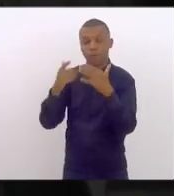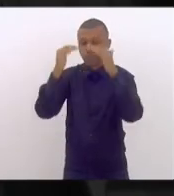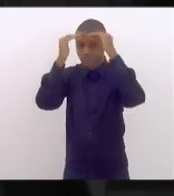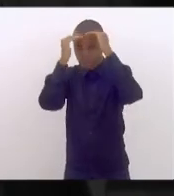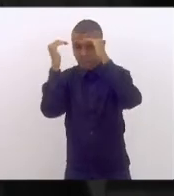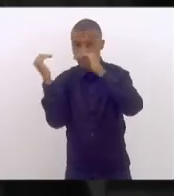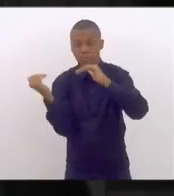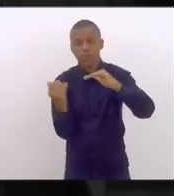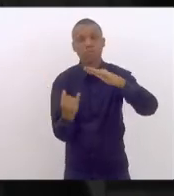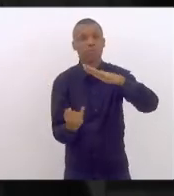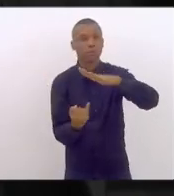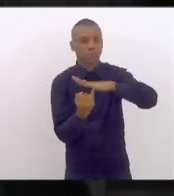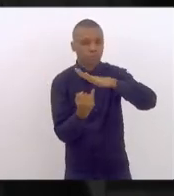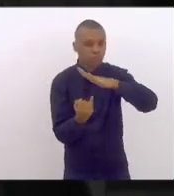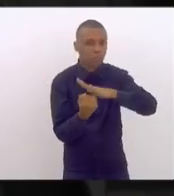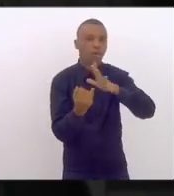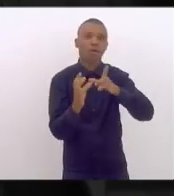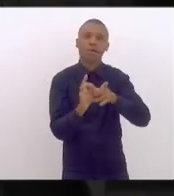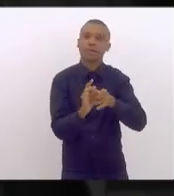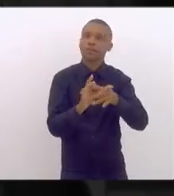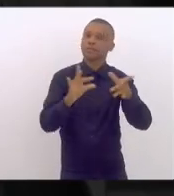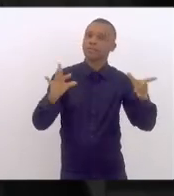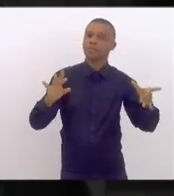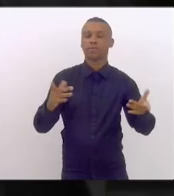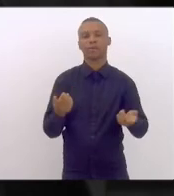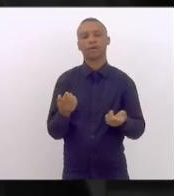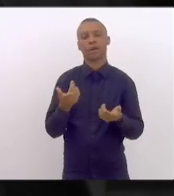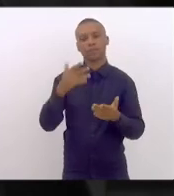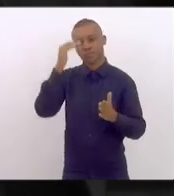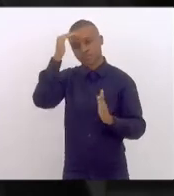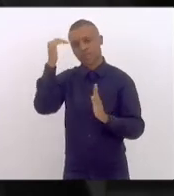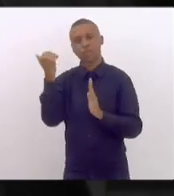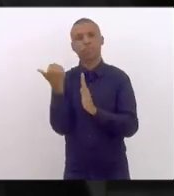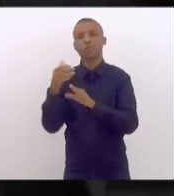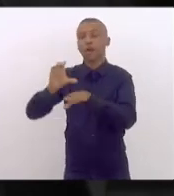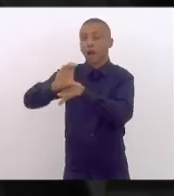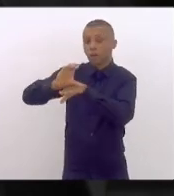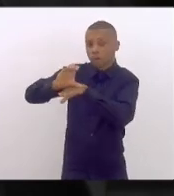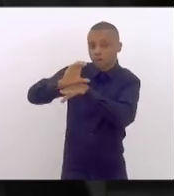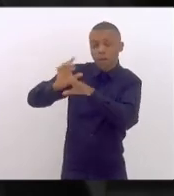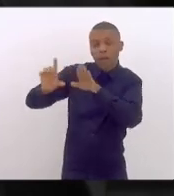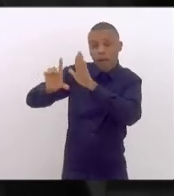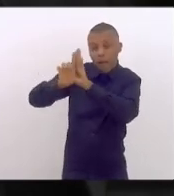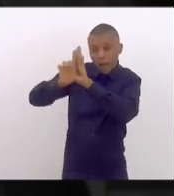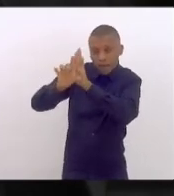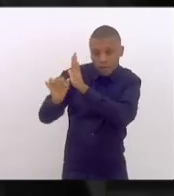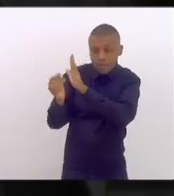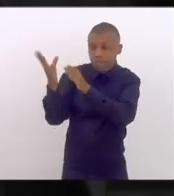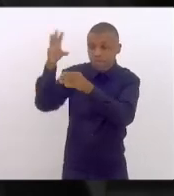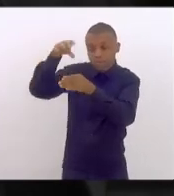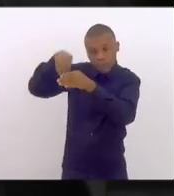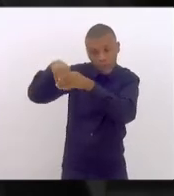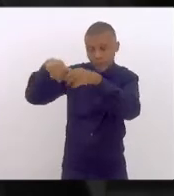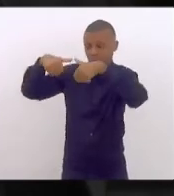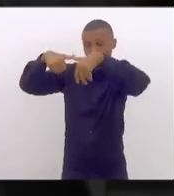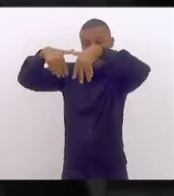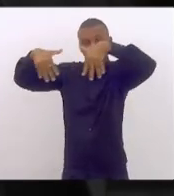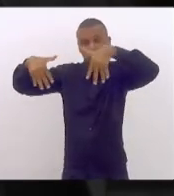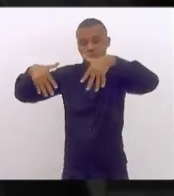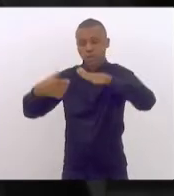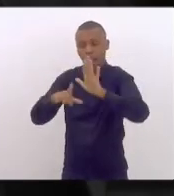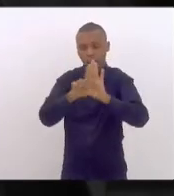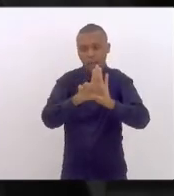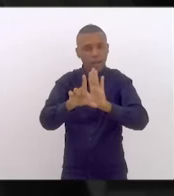instituições democráticas com respeito à Constituição e a legislação e frequência institucional com